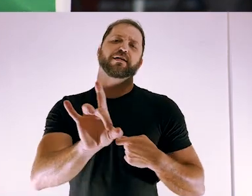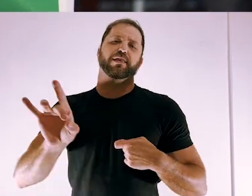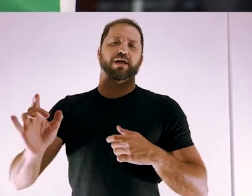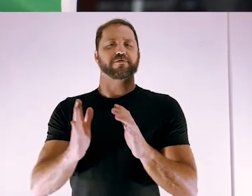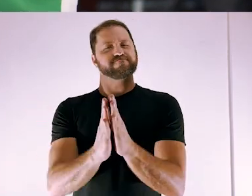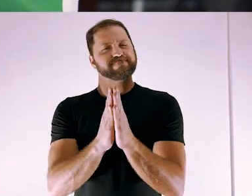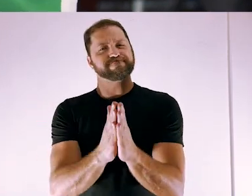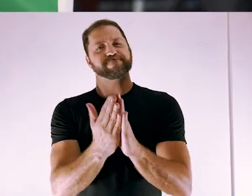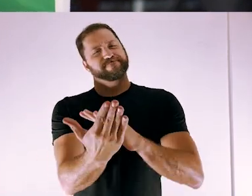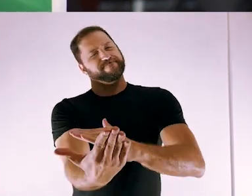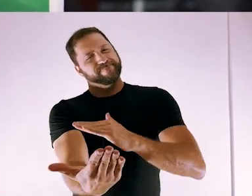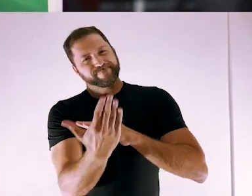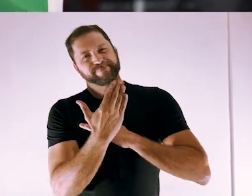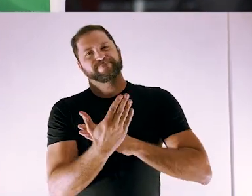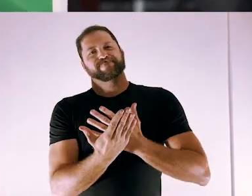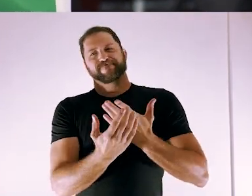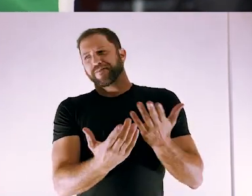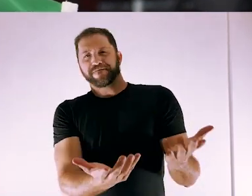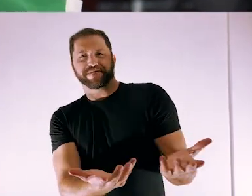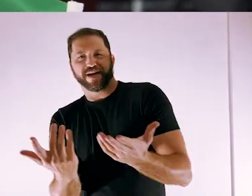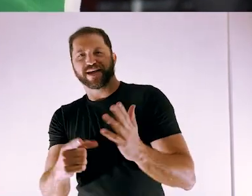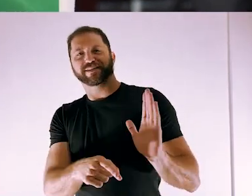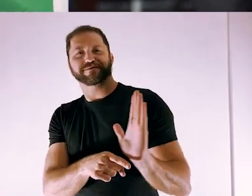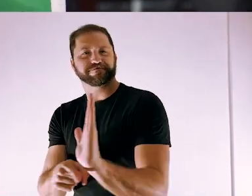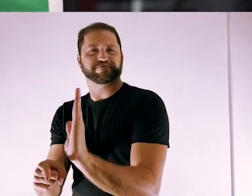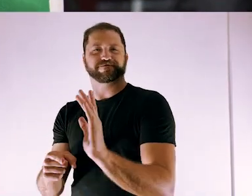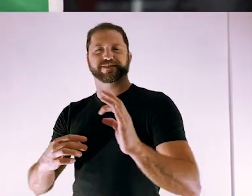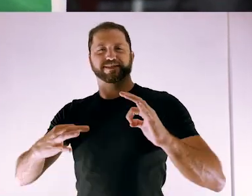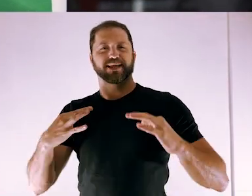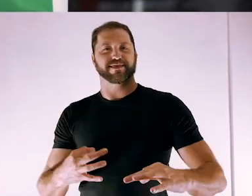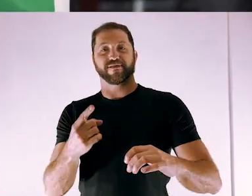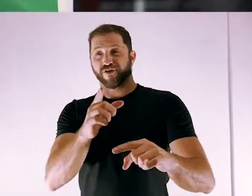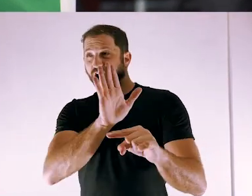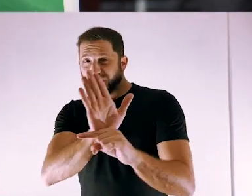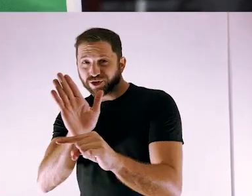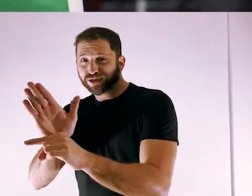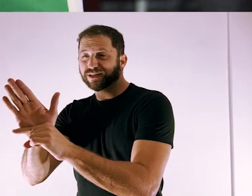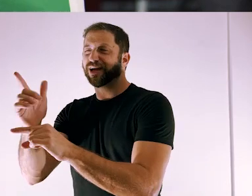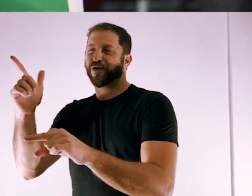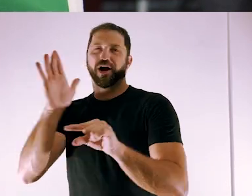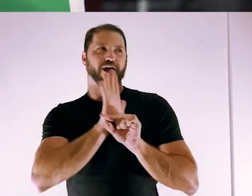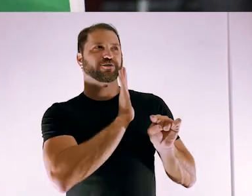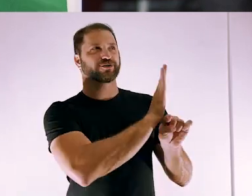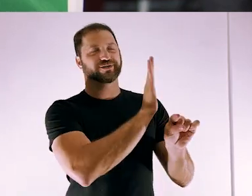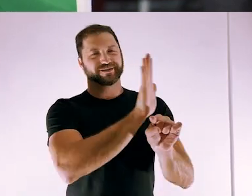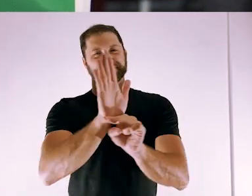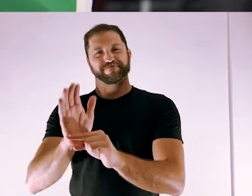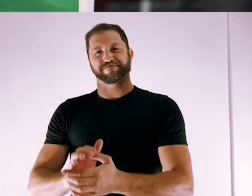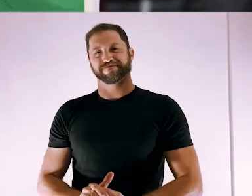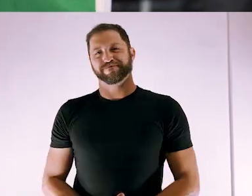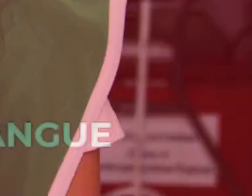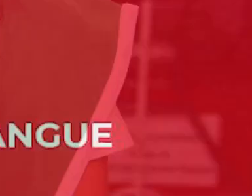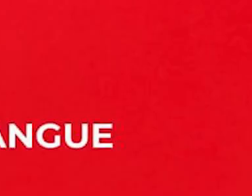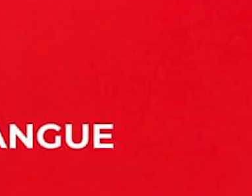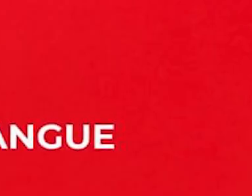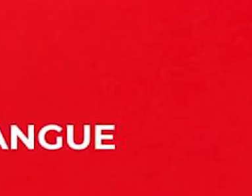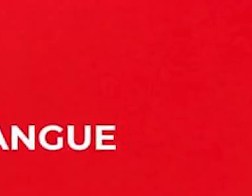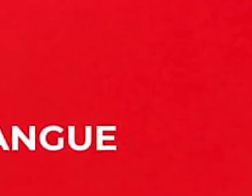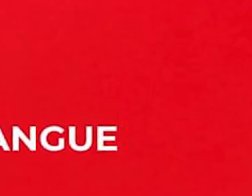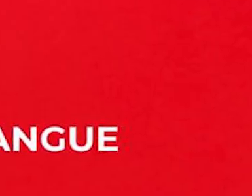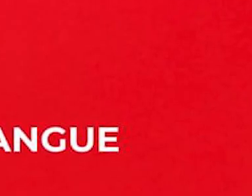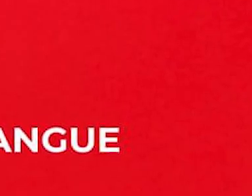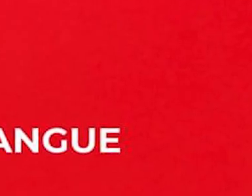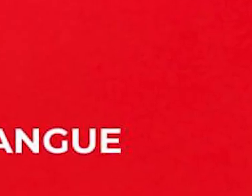de cada um. Então contribua, doe. Com certeza você vai ser ajudado e vai ajudar muitas pessoas.